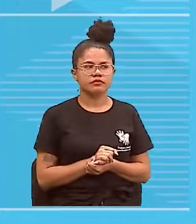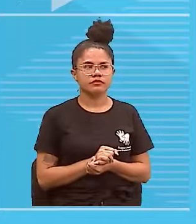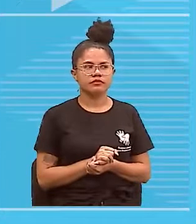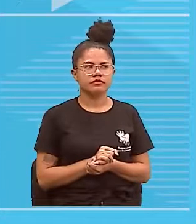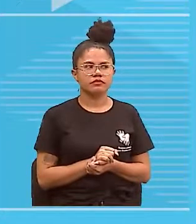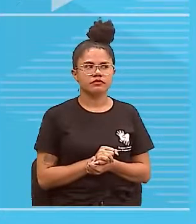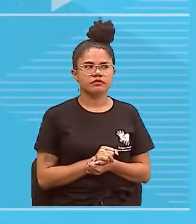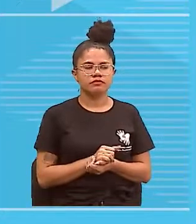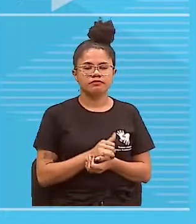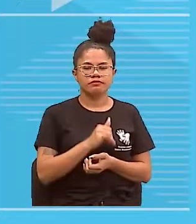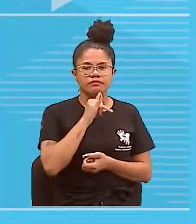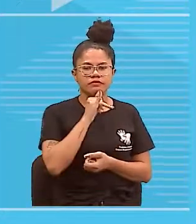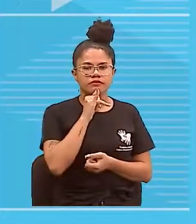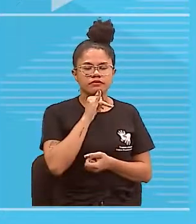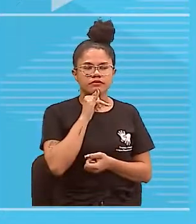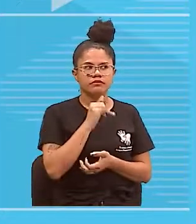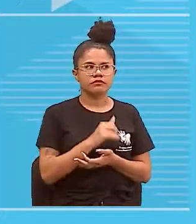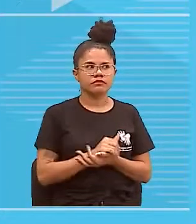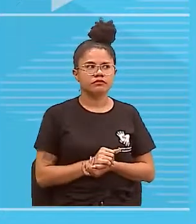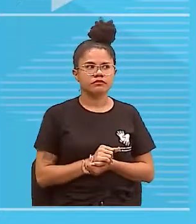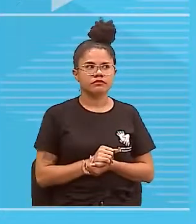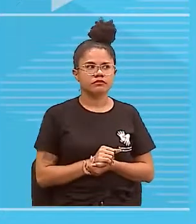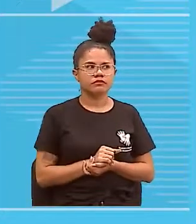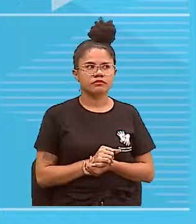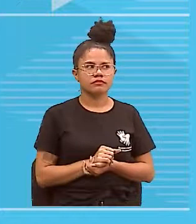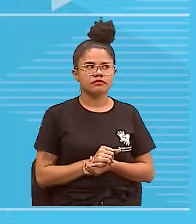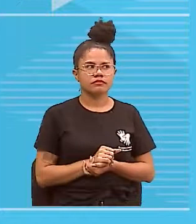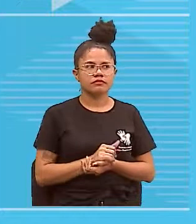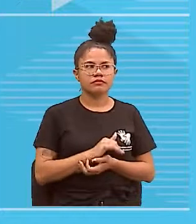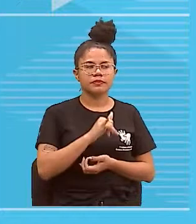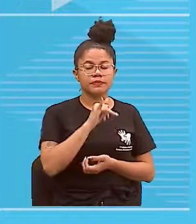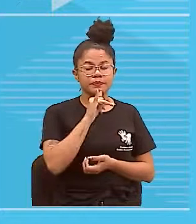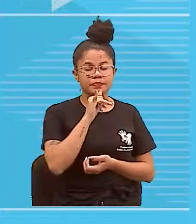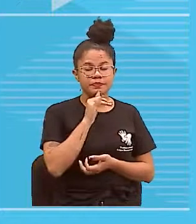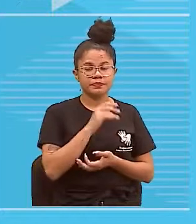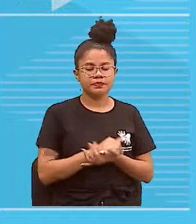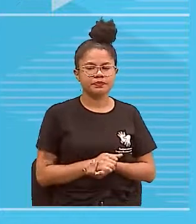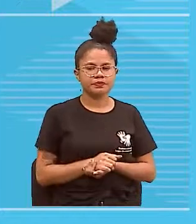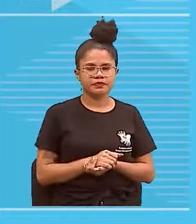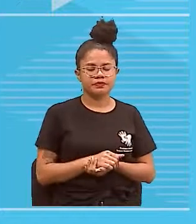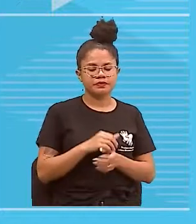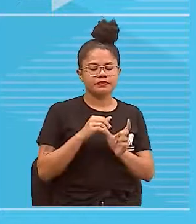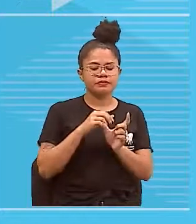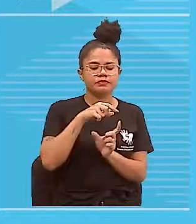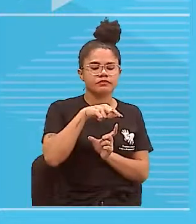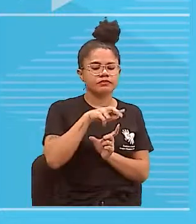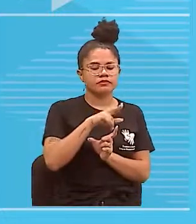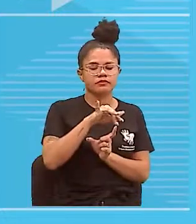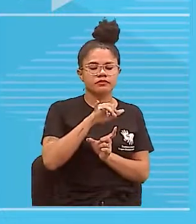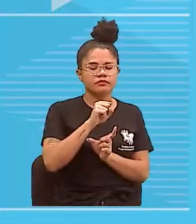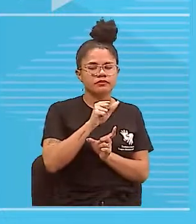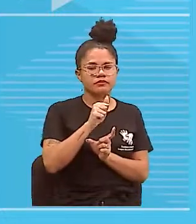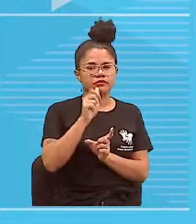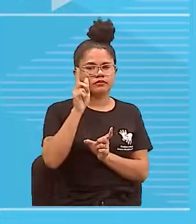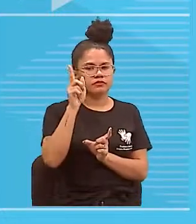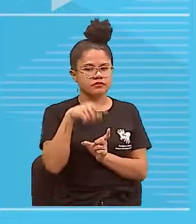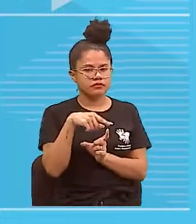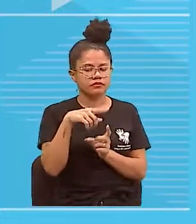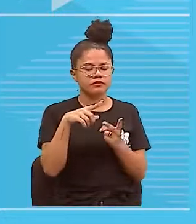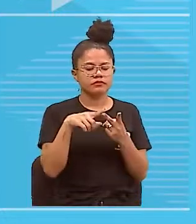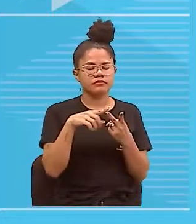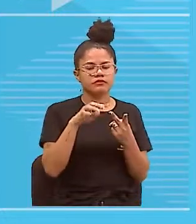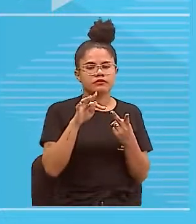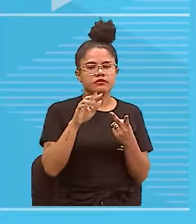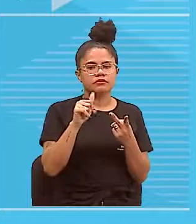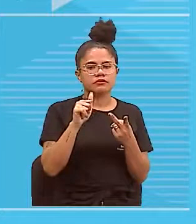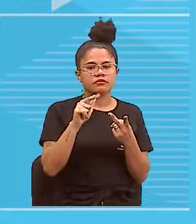por exemplo eu digo que SAS ou talvez né talvez